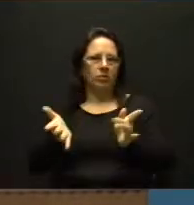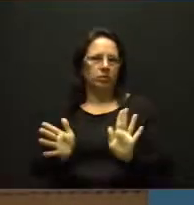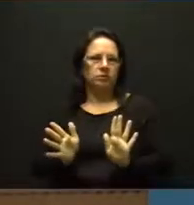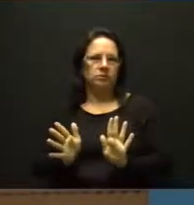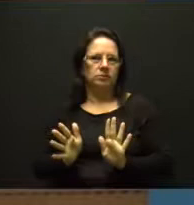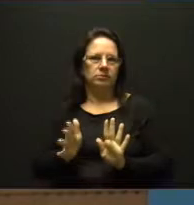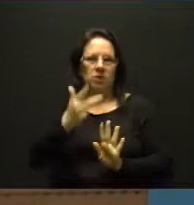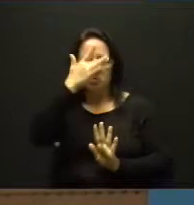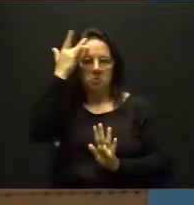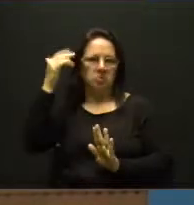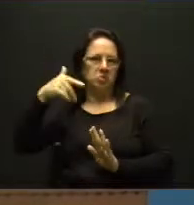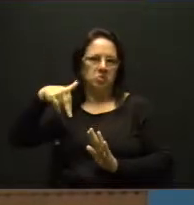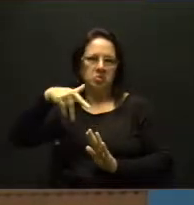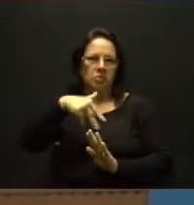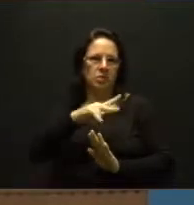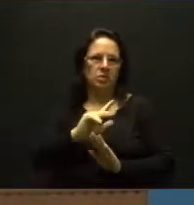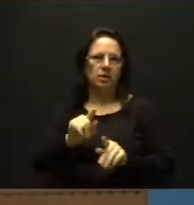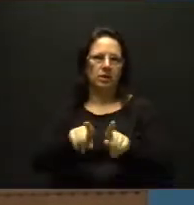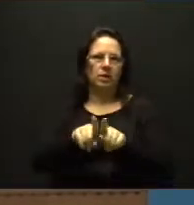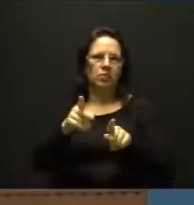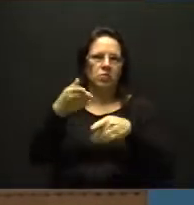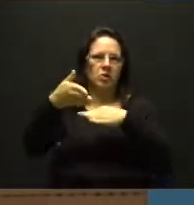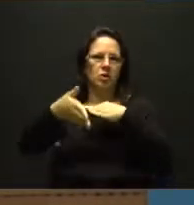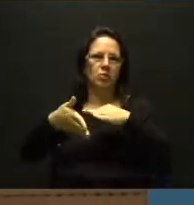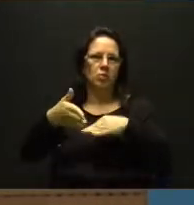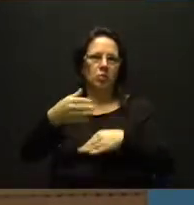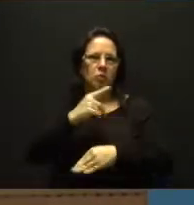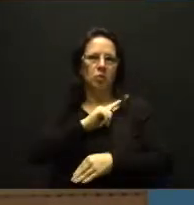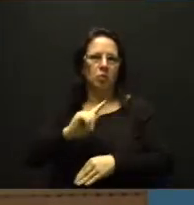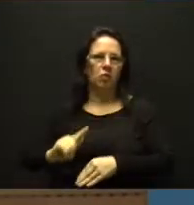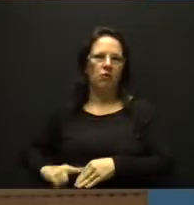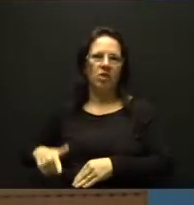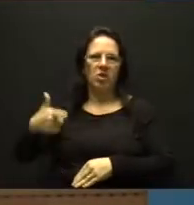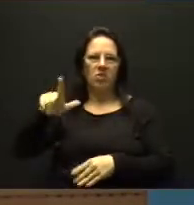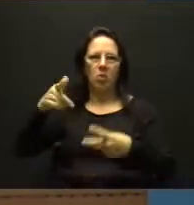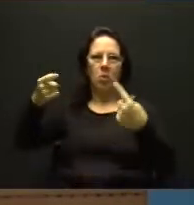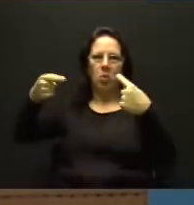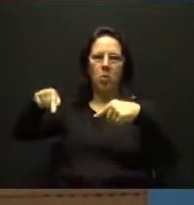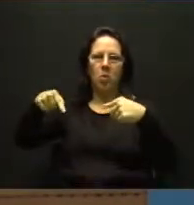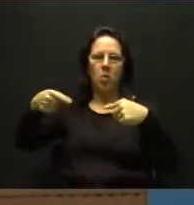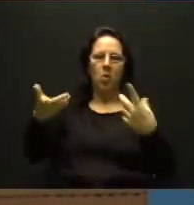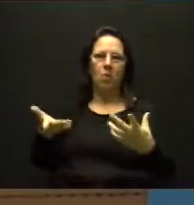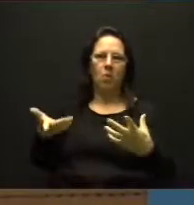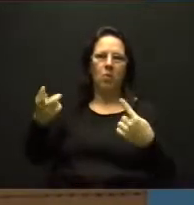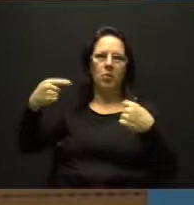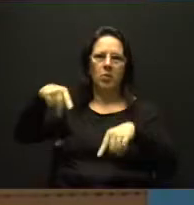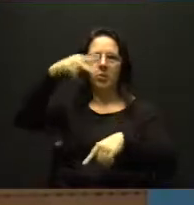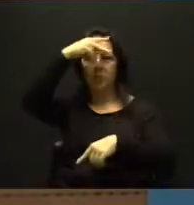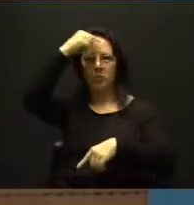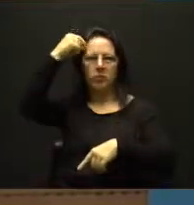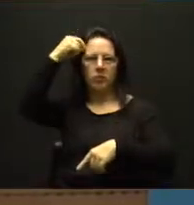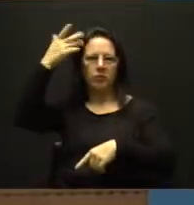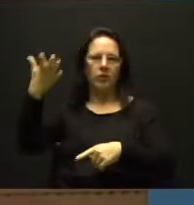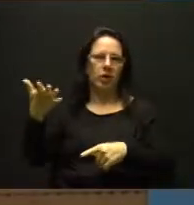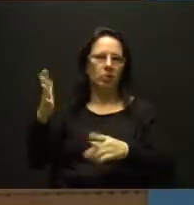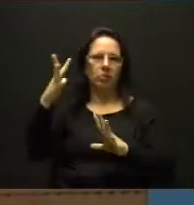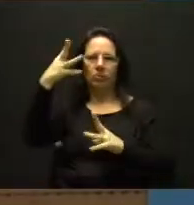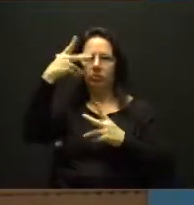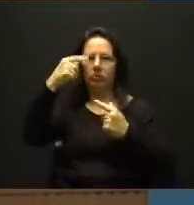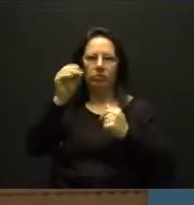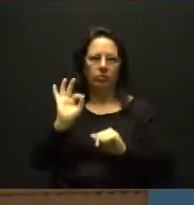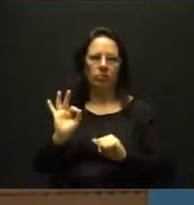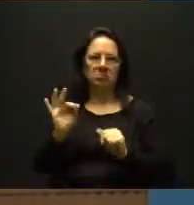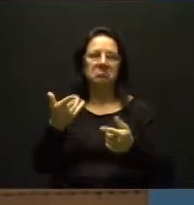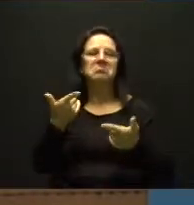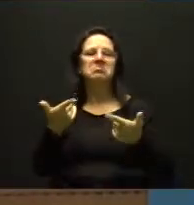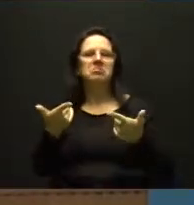que passaram por aqui participaram do governo aí depois virou oposição para sair candidato a prefeito aí tudo lindo e maravilhoso mas